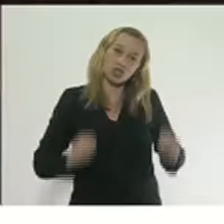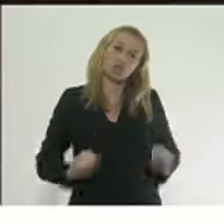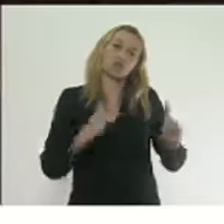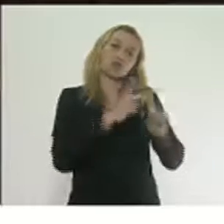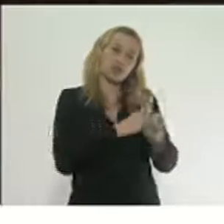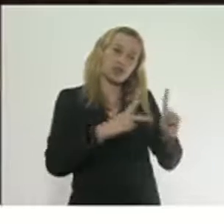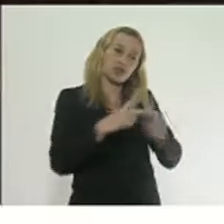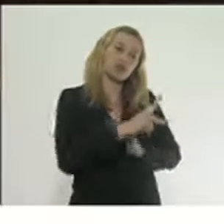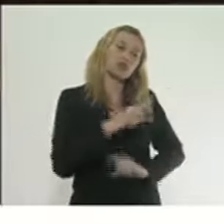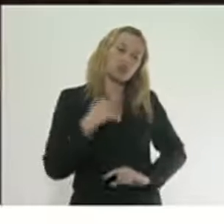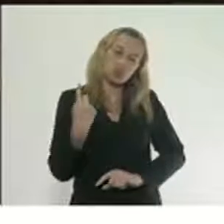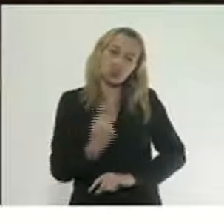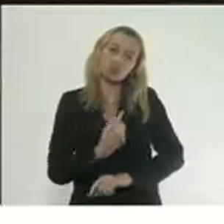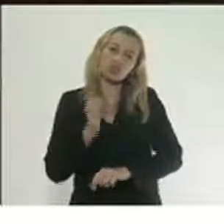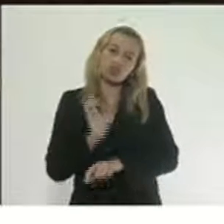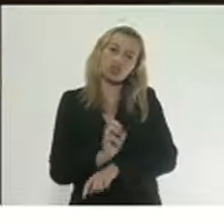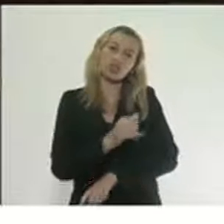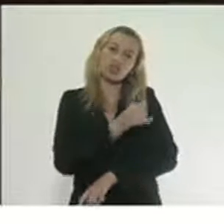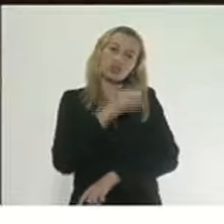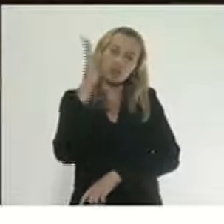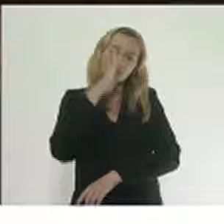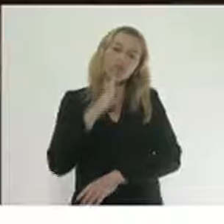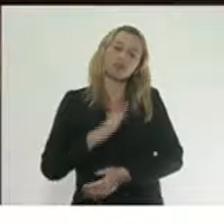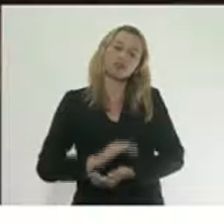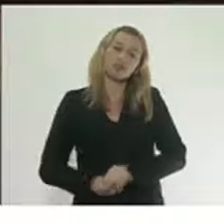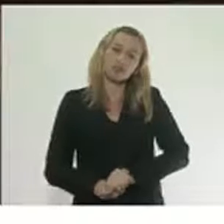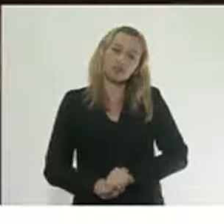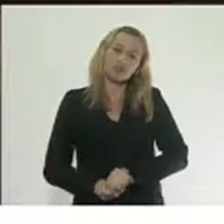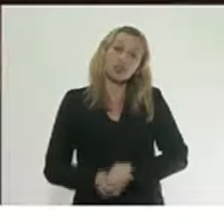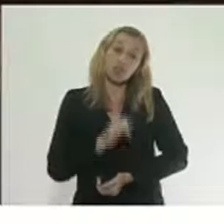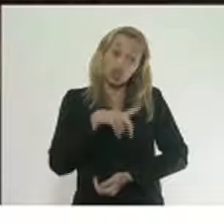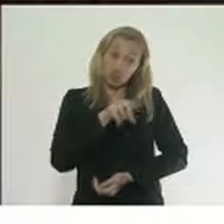previdência do nosso Estado brasileiro. Isto daí,